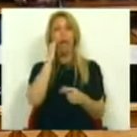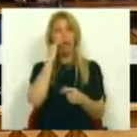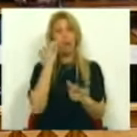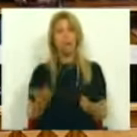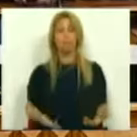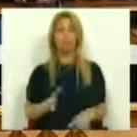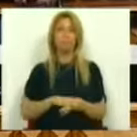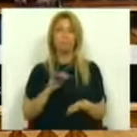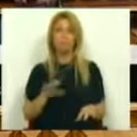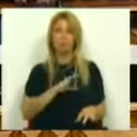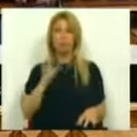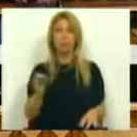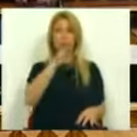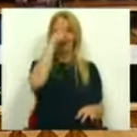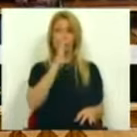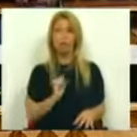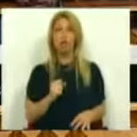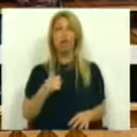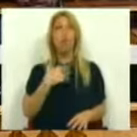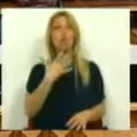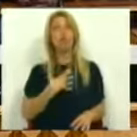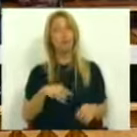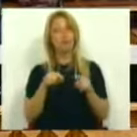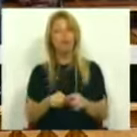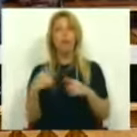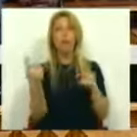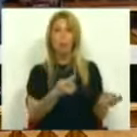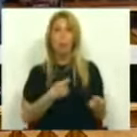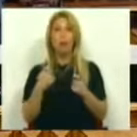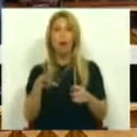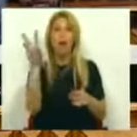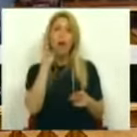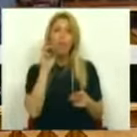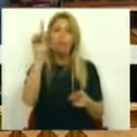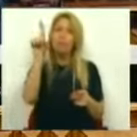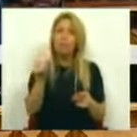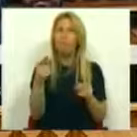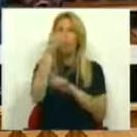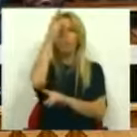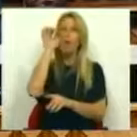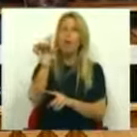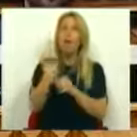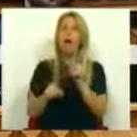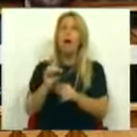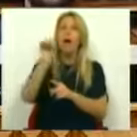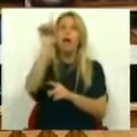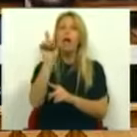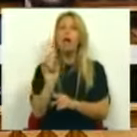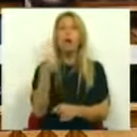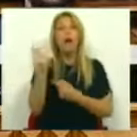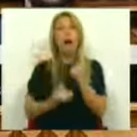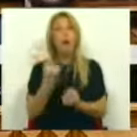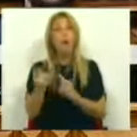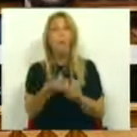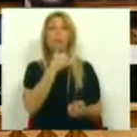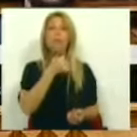isso, Sr. Primeiro-Ministro, eu gostaria, neste debate, de ouvir também sobre algumas questões e algumas decisões que o